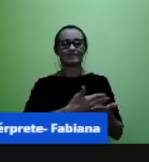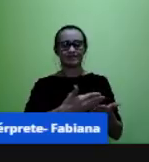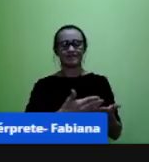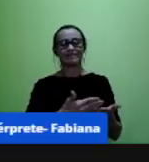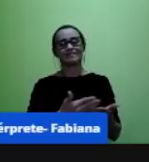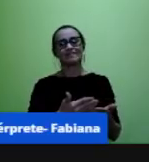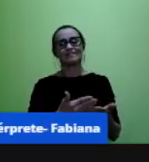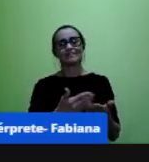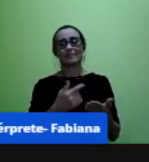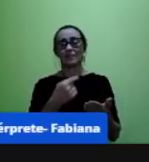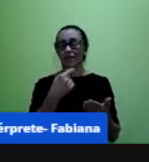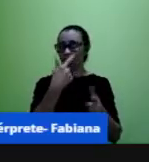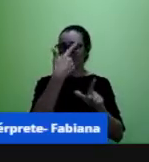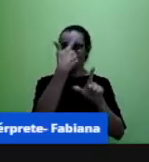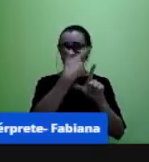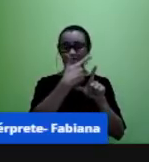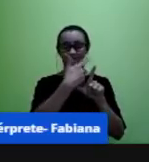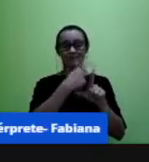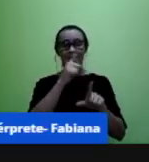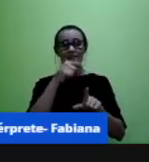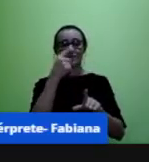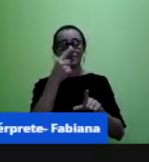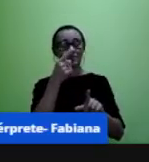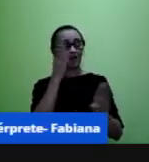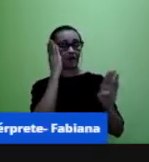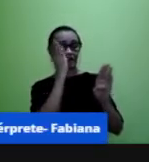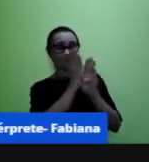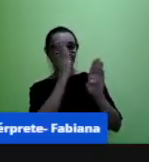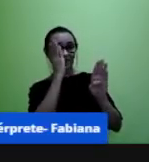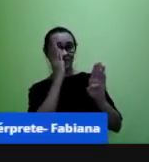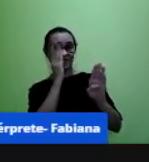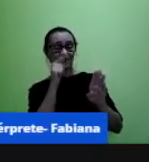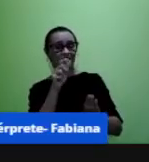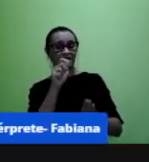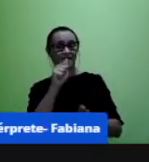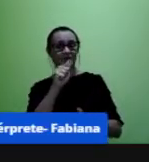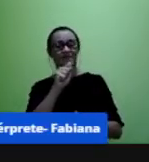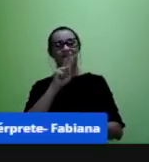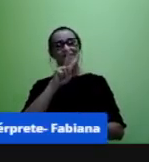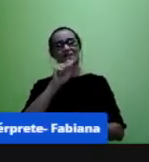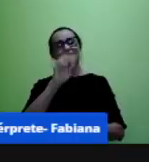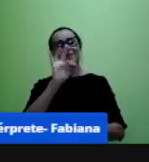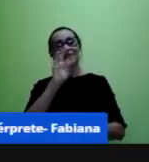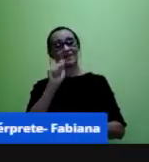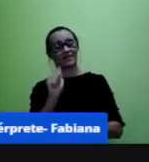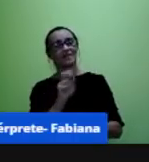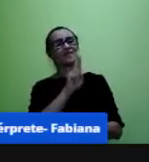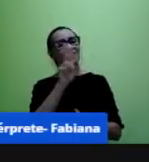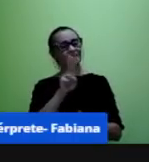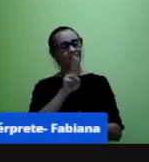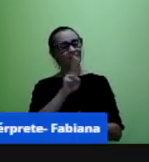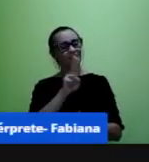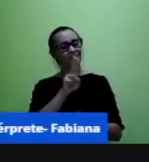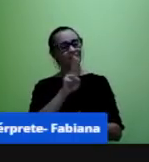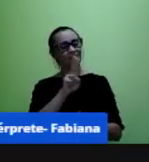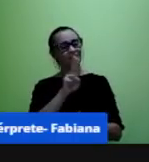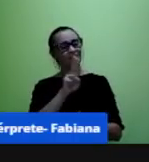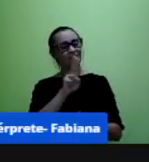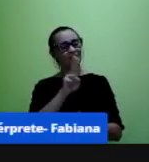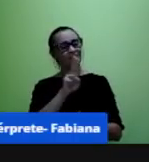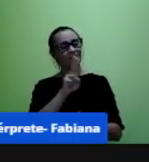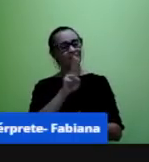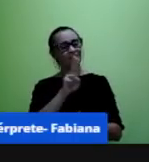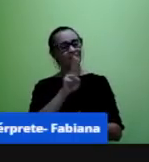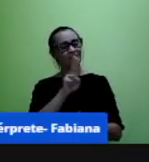que eu descobri a bonequinha, e aí eu uso mais mesmo ela. Eu uso bastante atividades com o meu filho, ele tem 6